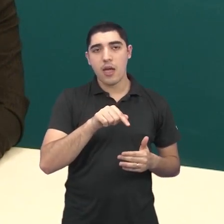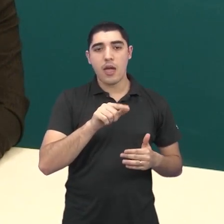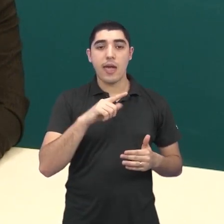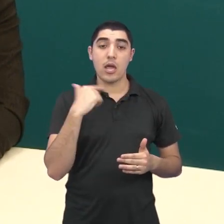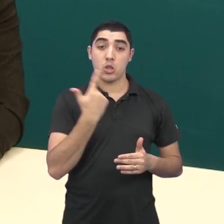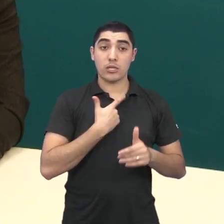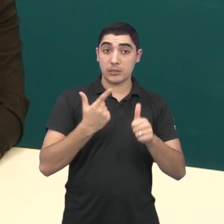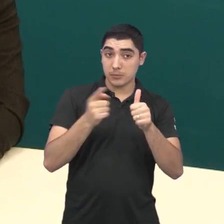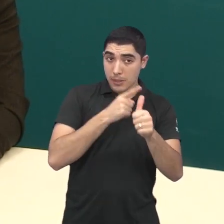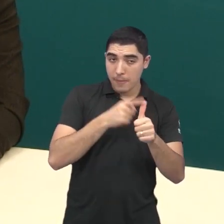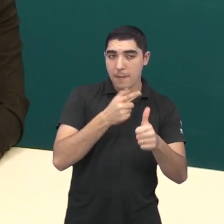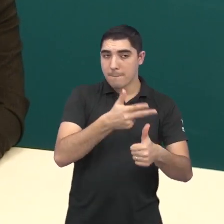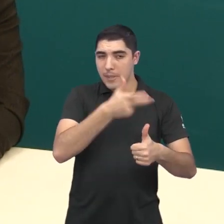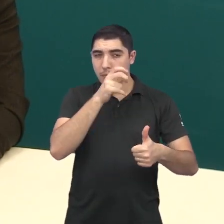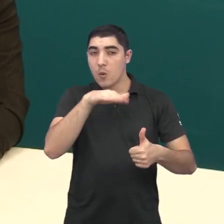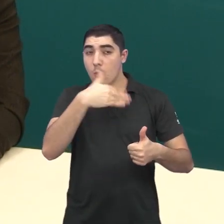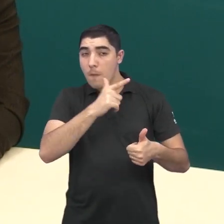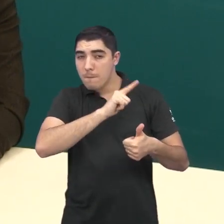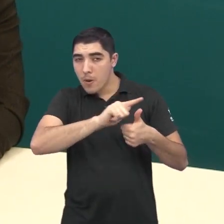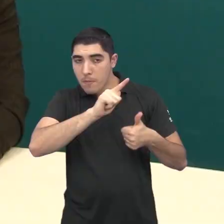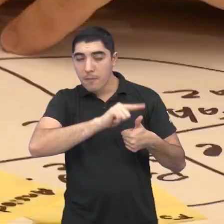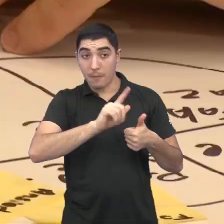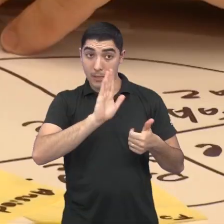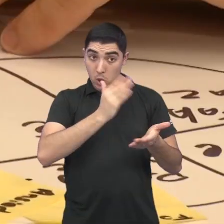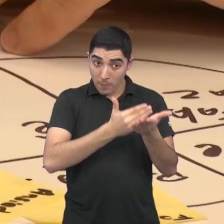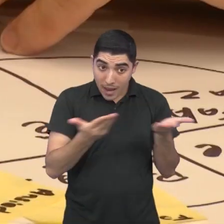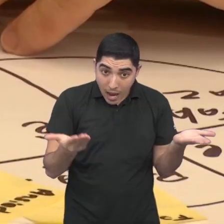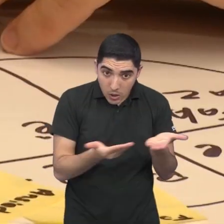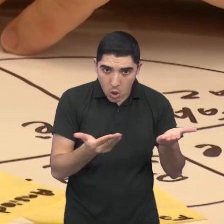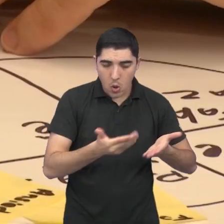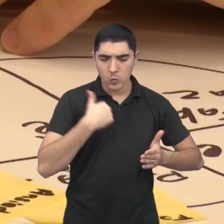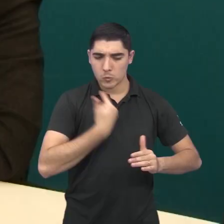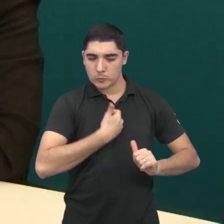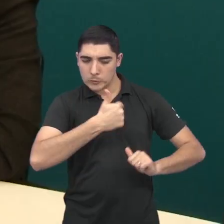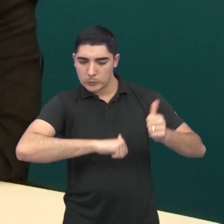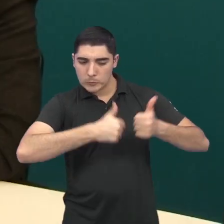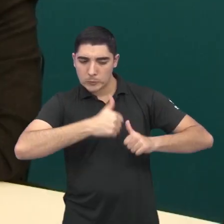após a identificação da persona. Mas tudo começa por aqui.